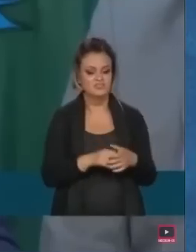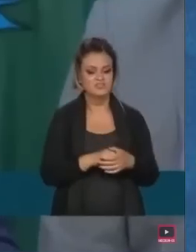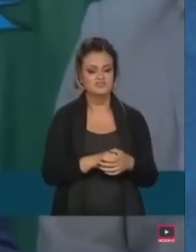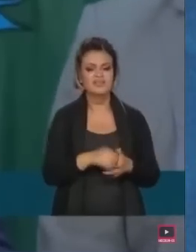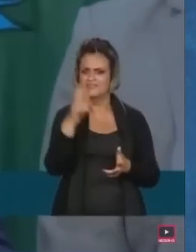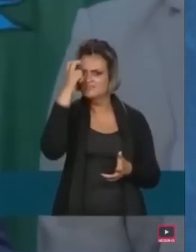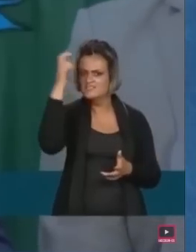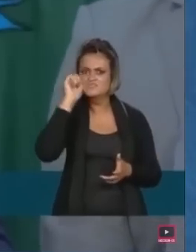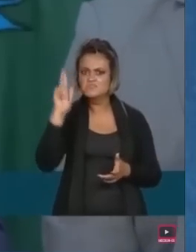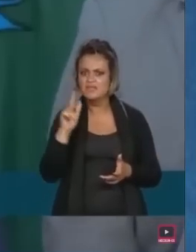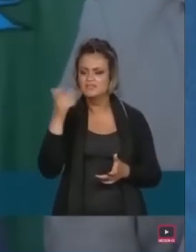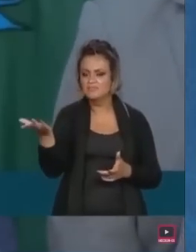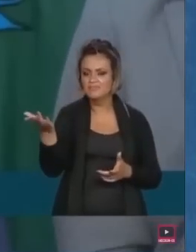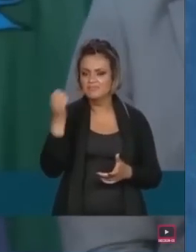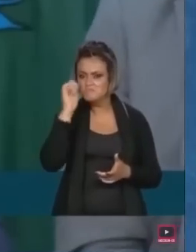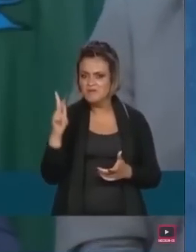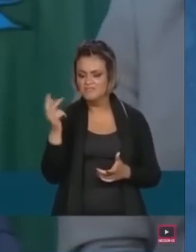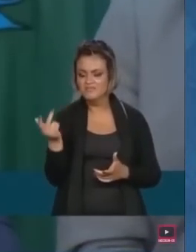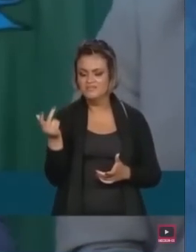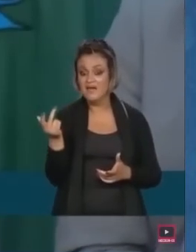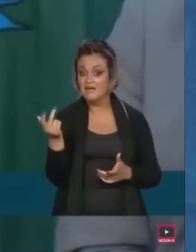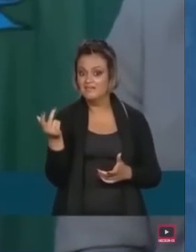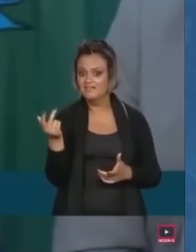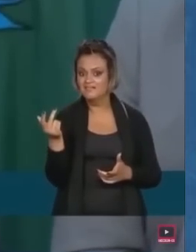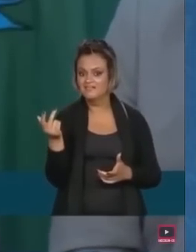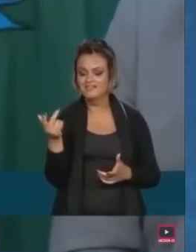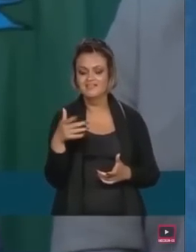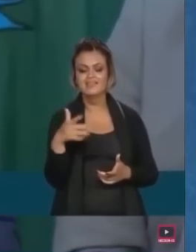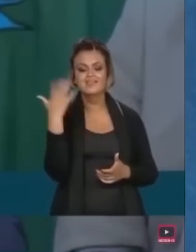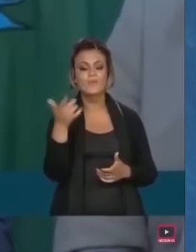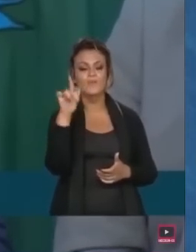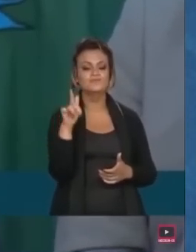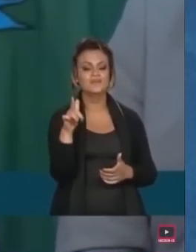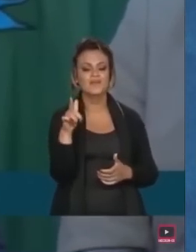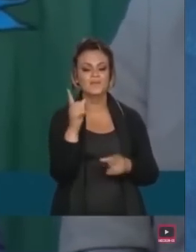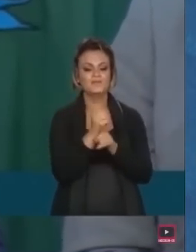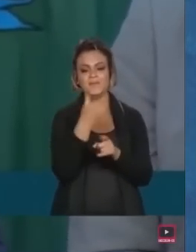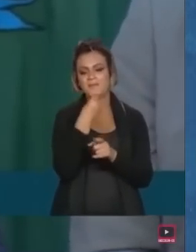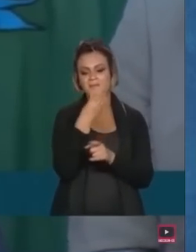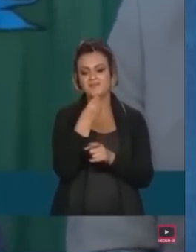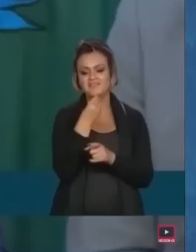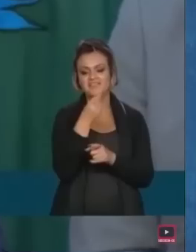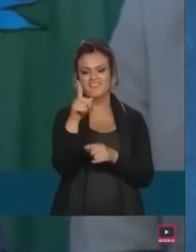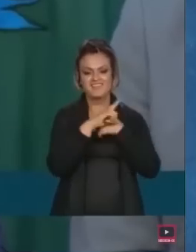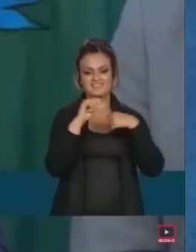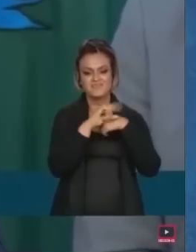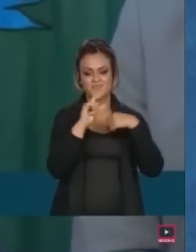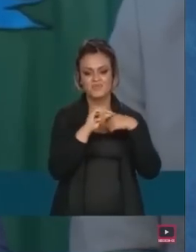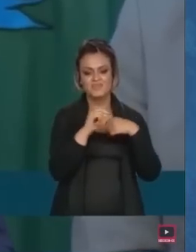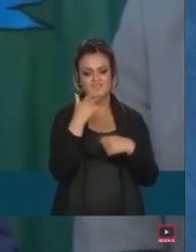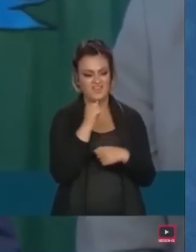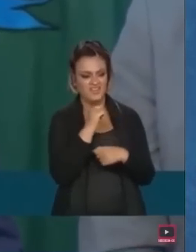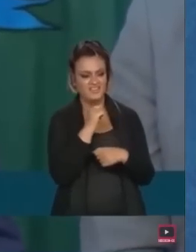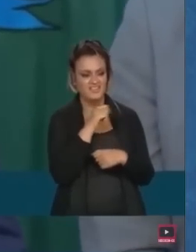é verdade, é cada um mais esperto que o outro. Parece, sabe? E ainda eu encontrei um cara para cara civil, sabe? Que